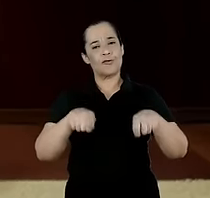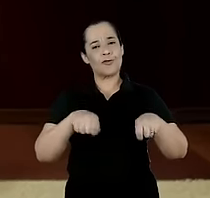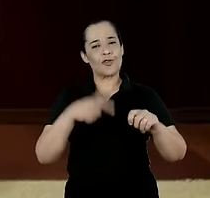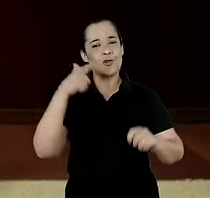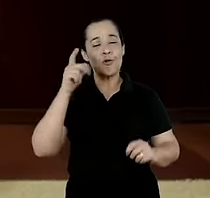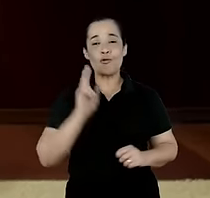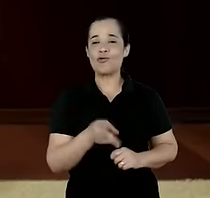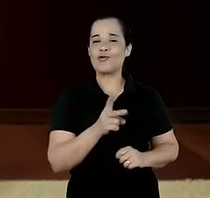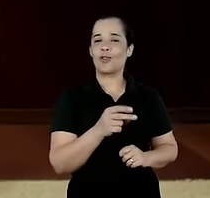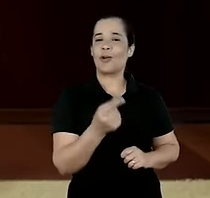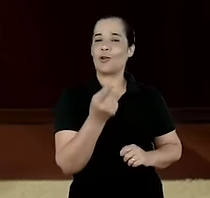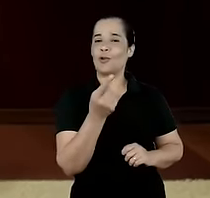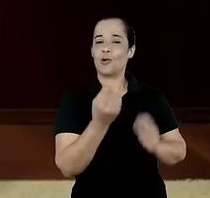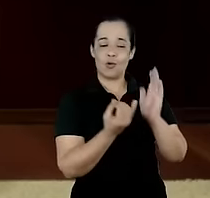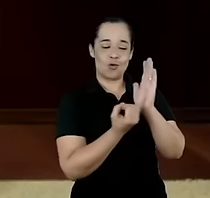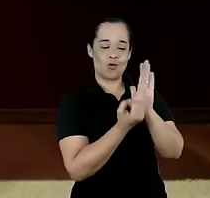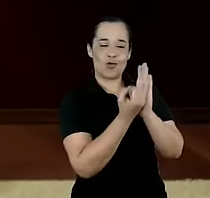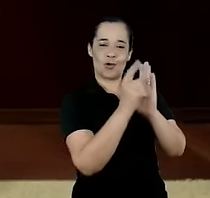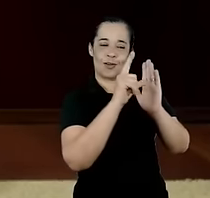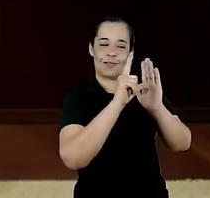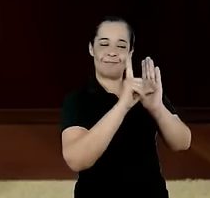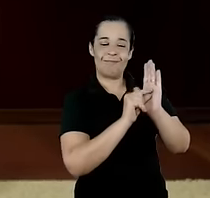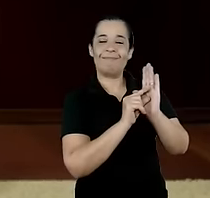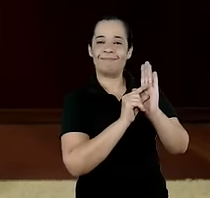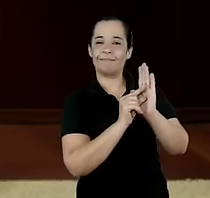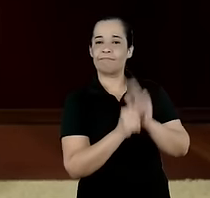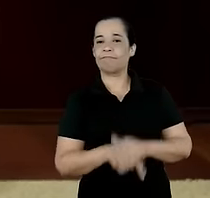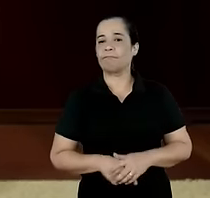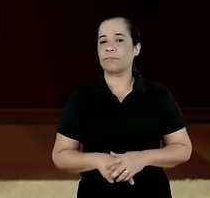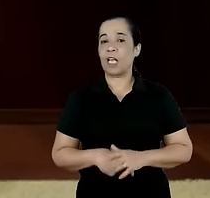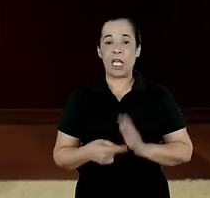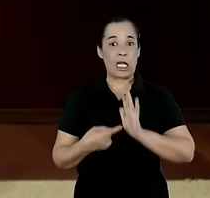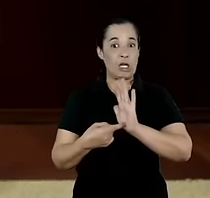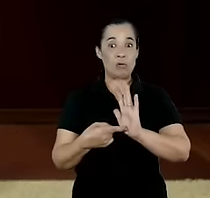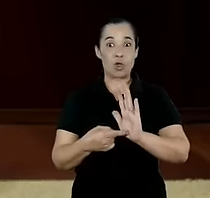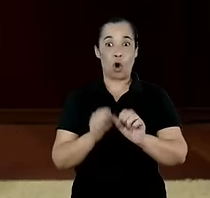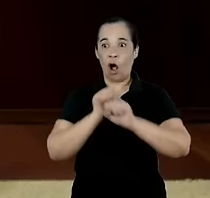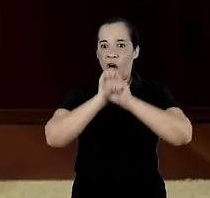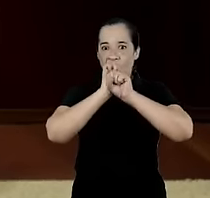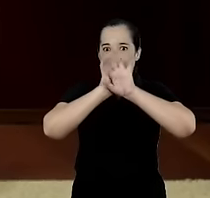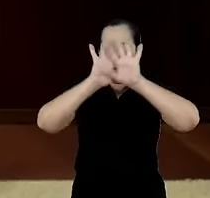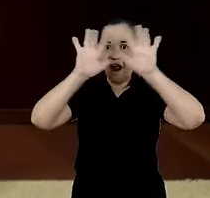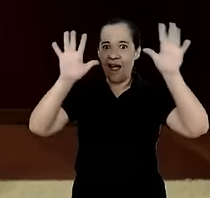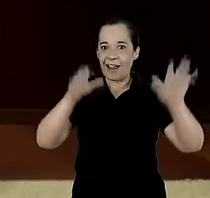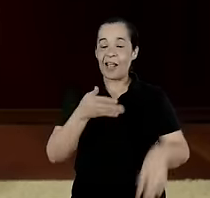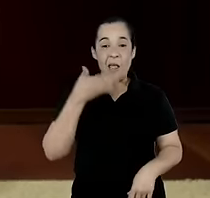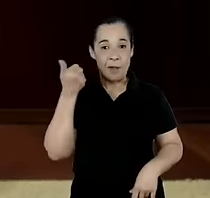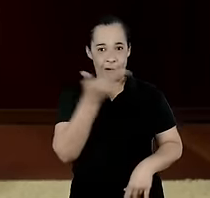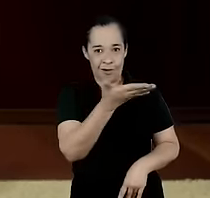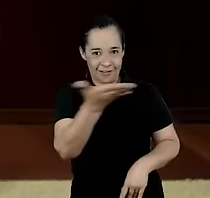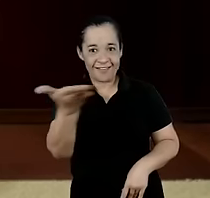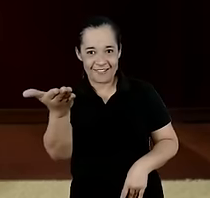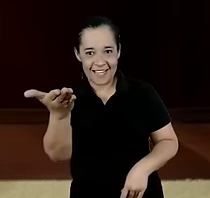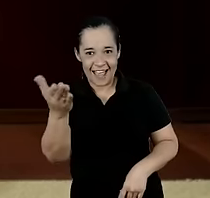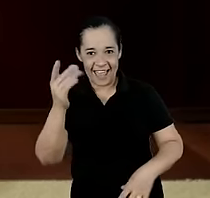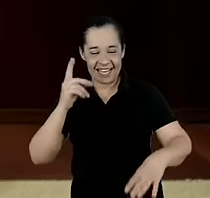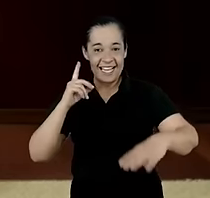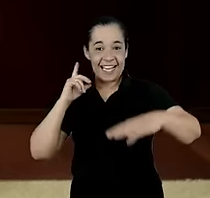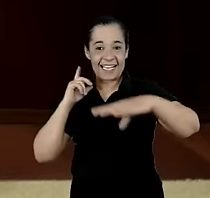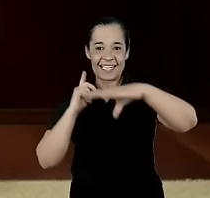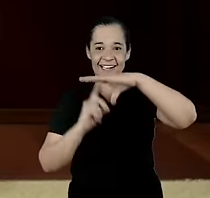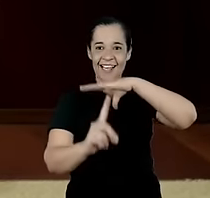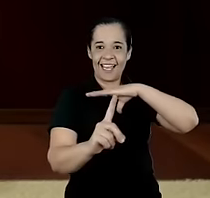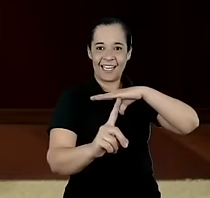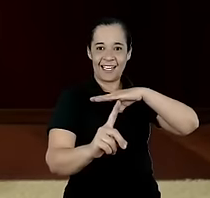mais ou menos o detalhe aqui é e isso ficou muito forte na fala dele e é até melhor porque vocês clientes que nos ouvem